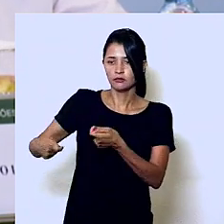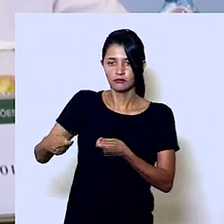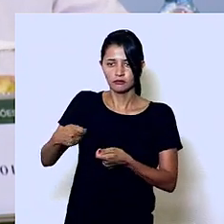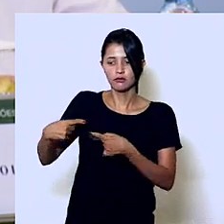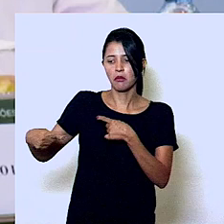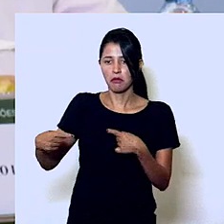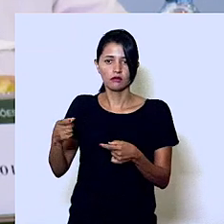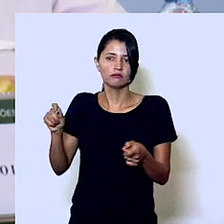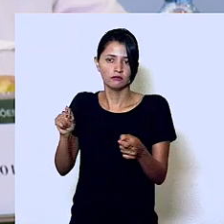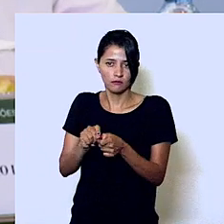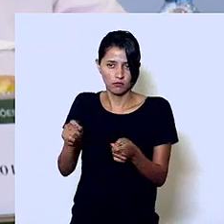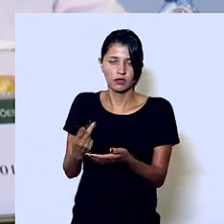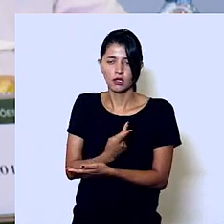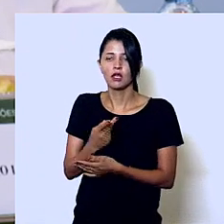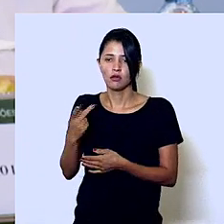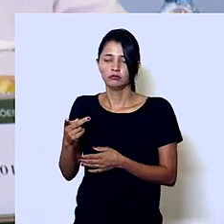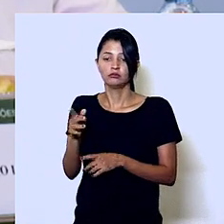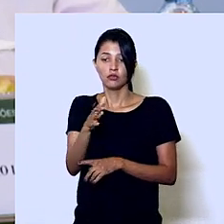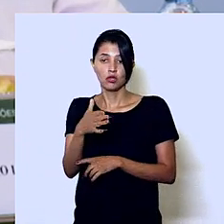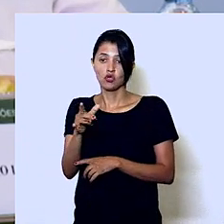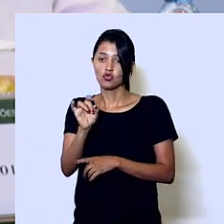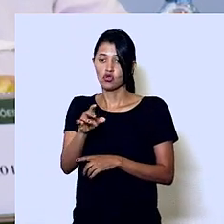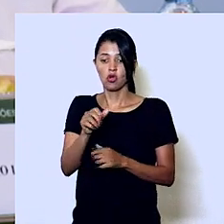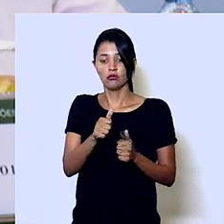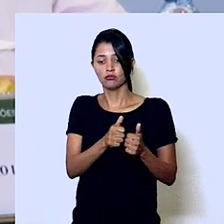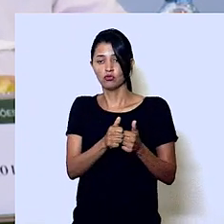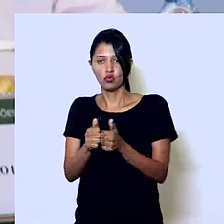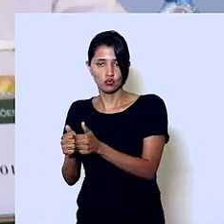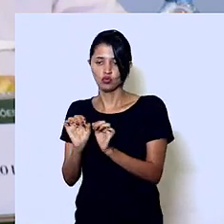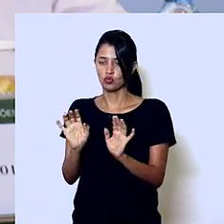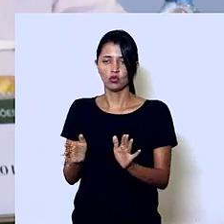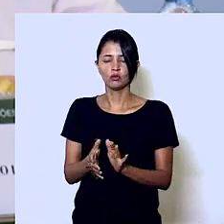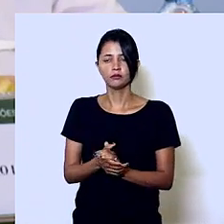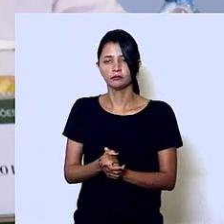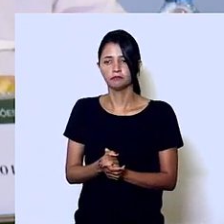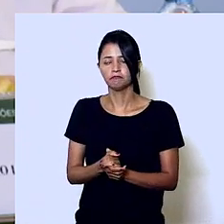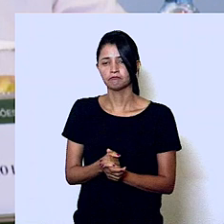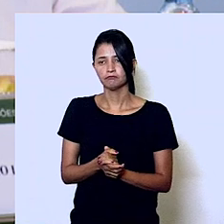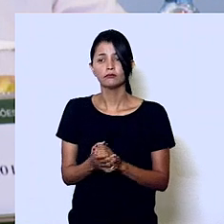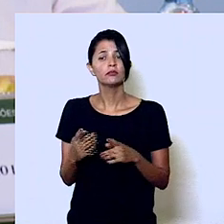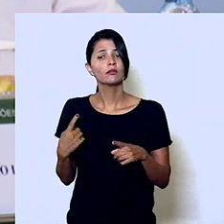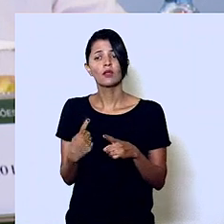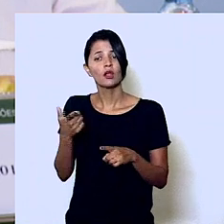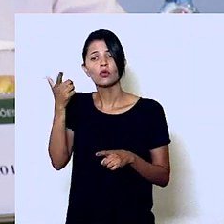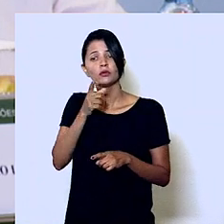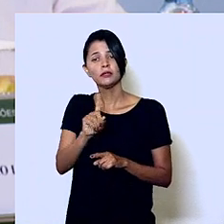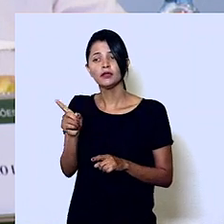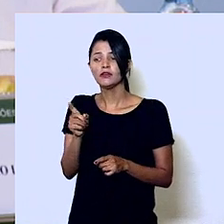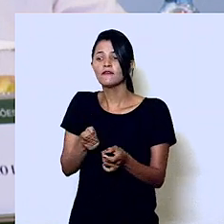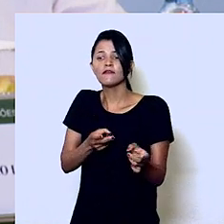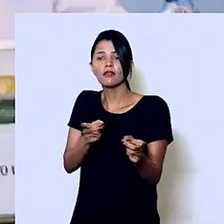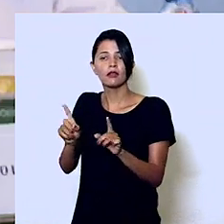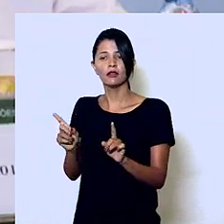o diplomata, seguiu apenas a missão de acompanhar. E por quê? Porque não se conseguia vender, depois do investimento enorme